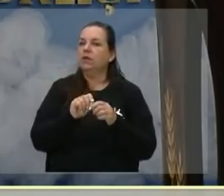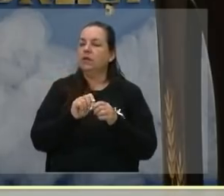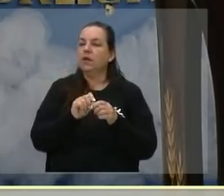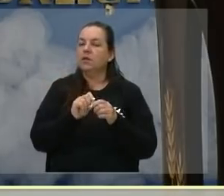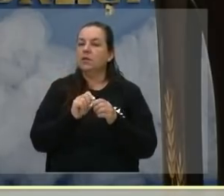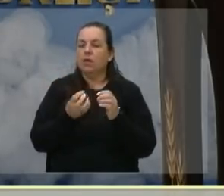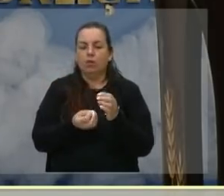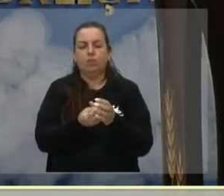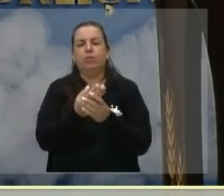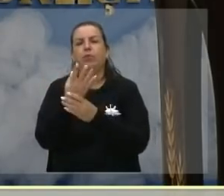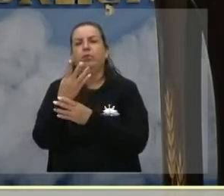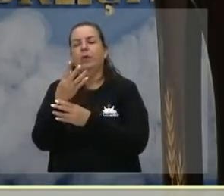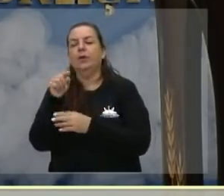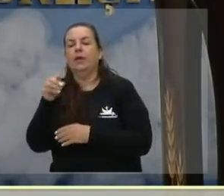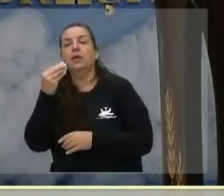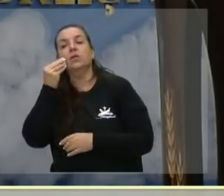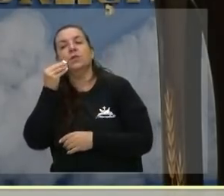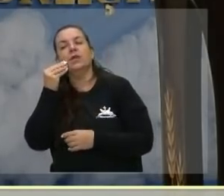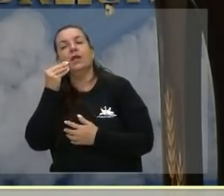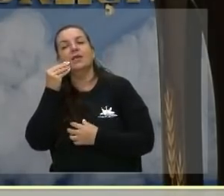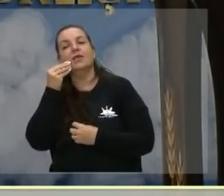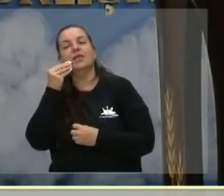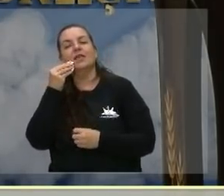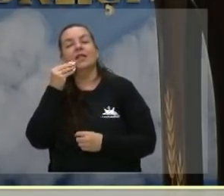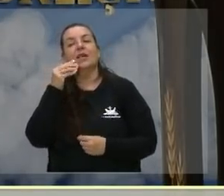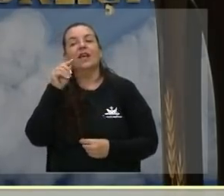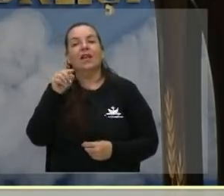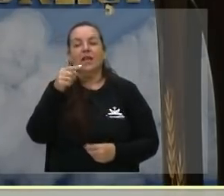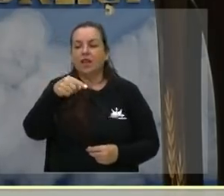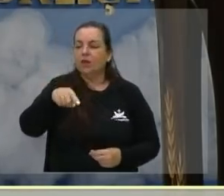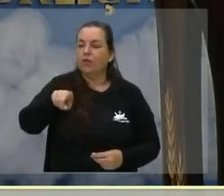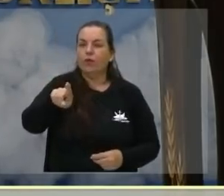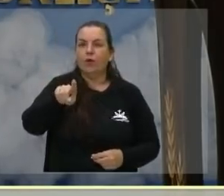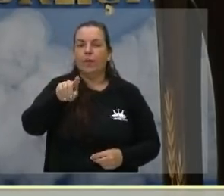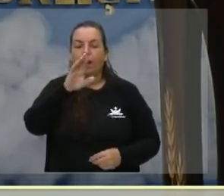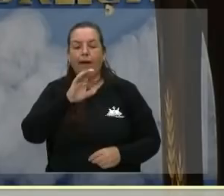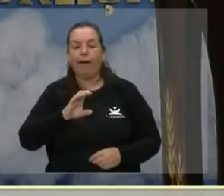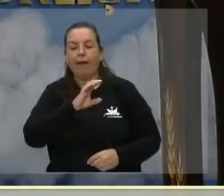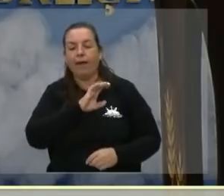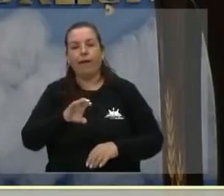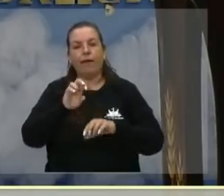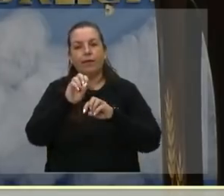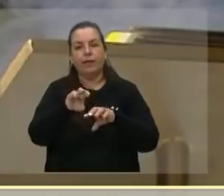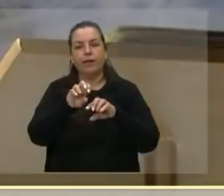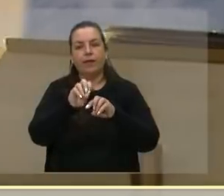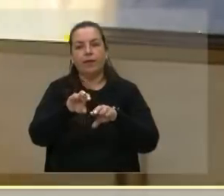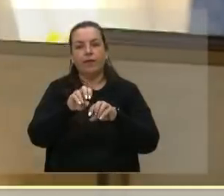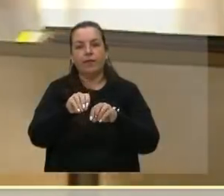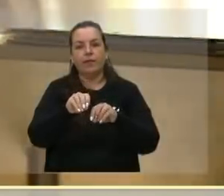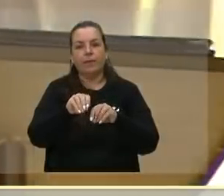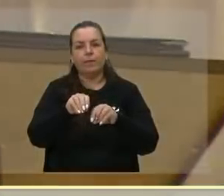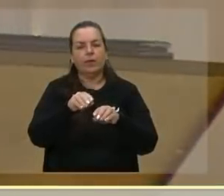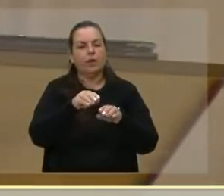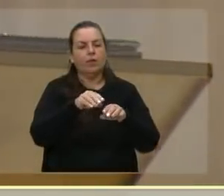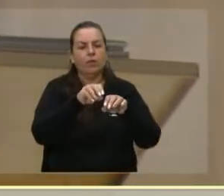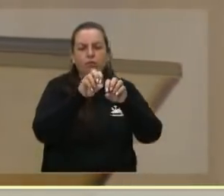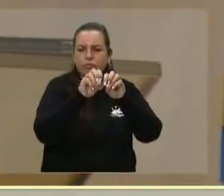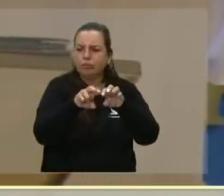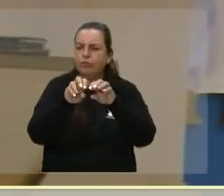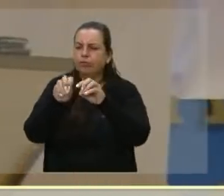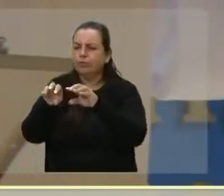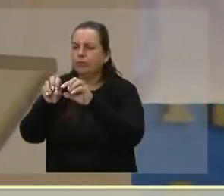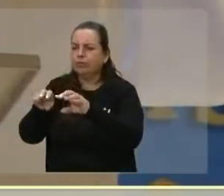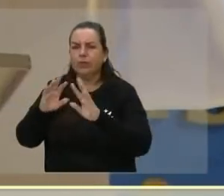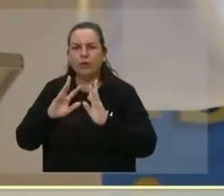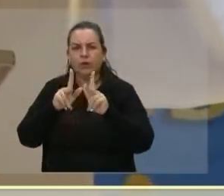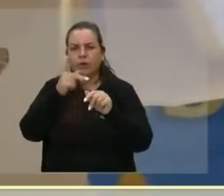frutos aquela experiência e ele foi para catequese catequisando todos aqueles que estavam em meio